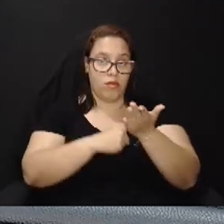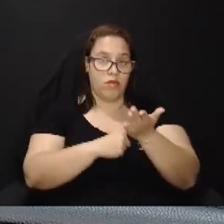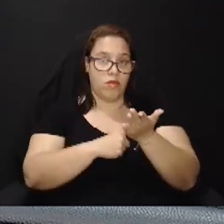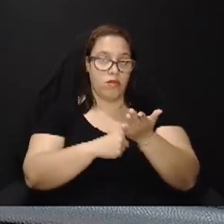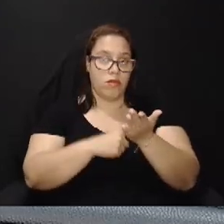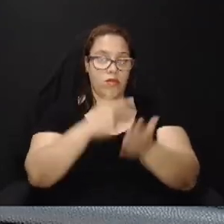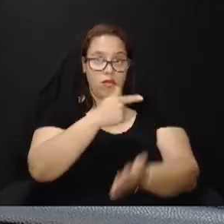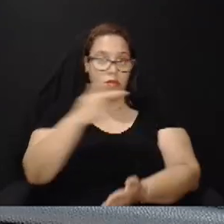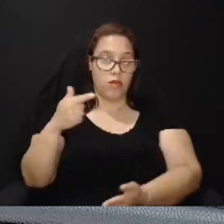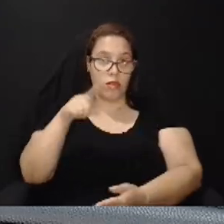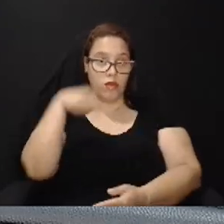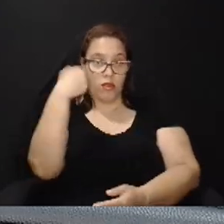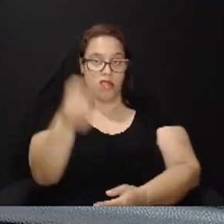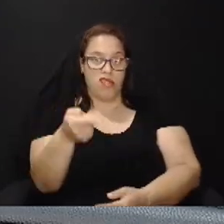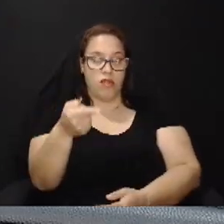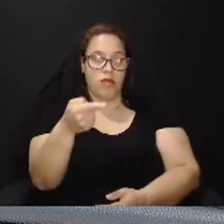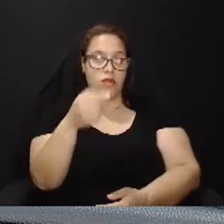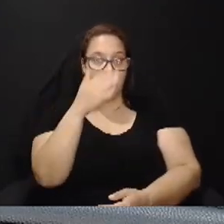outra, mais tardar,